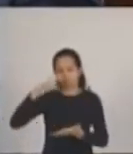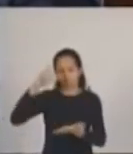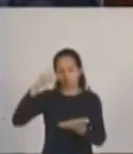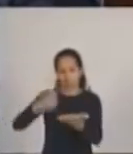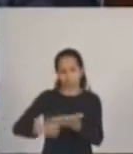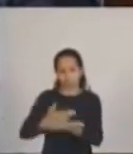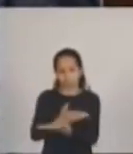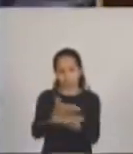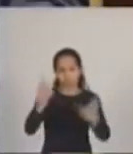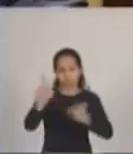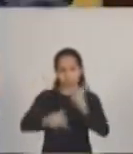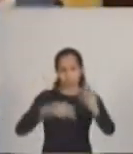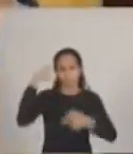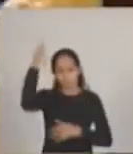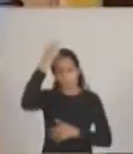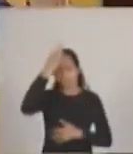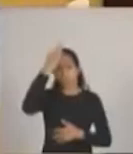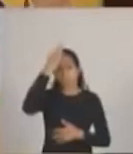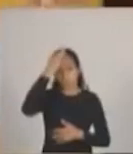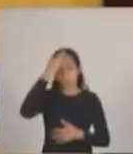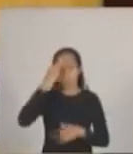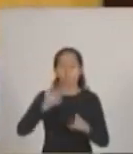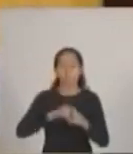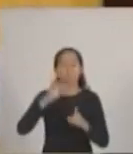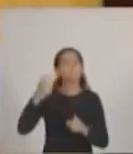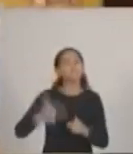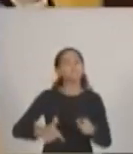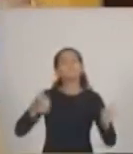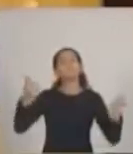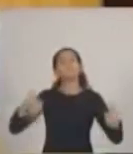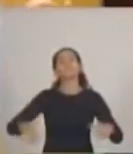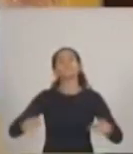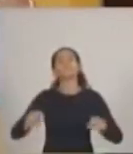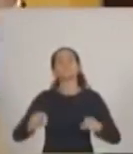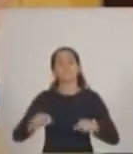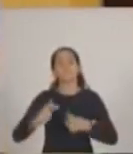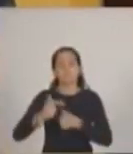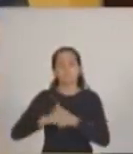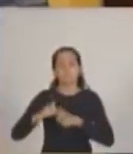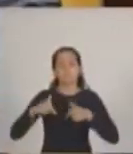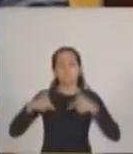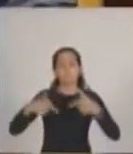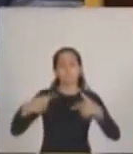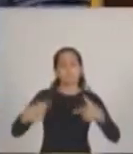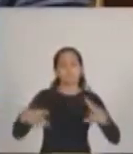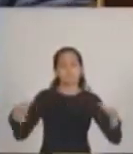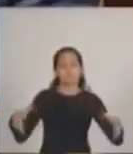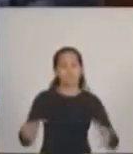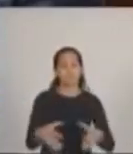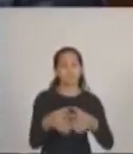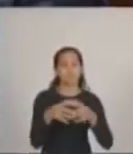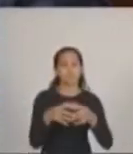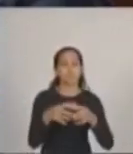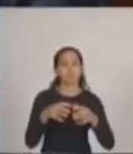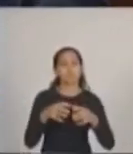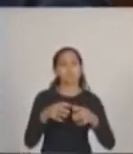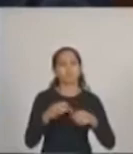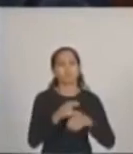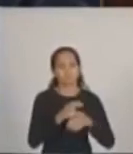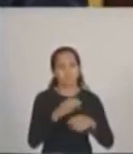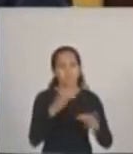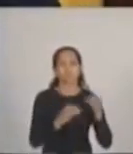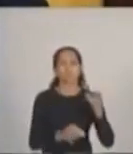Santo e volto a dizer mais uma vez, o papel da Comissão de Constituição e Justiça é fazer